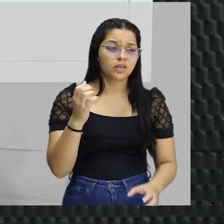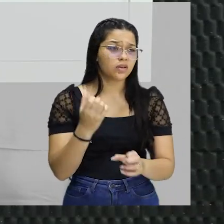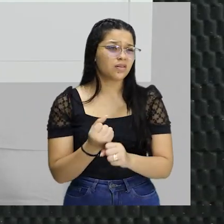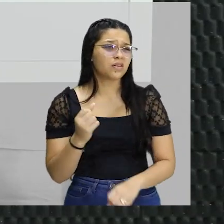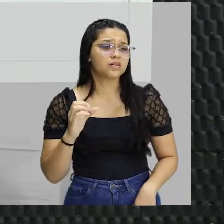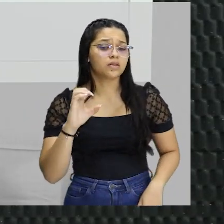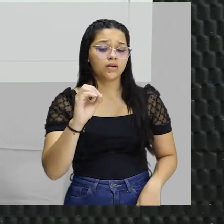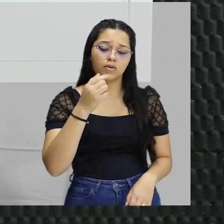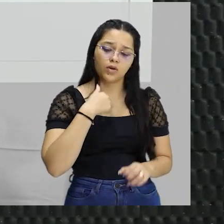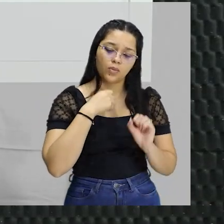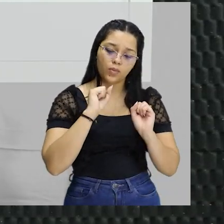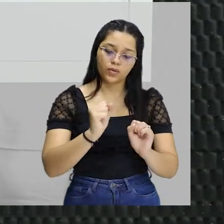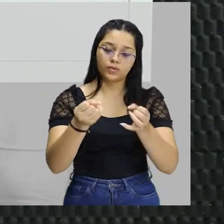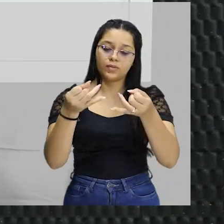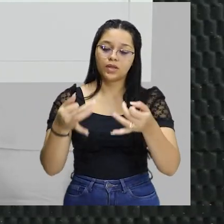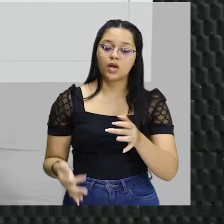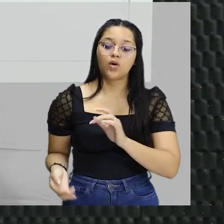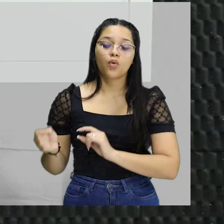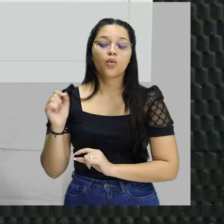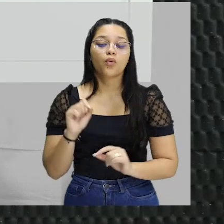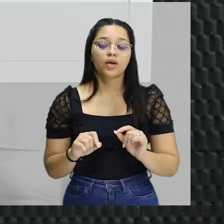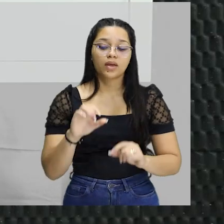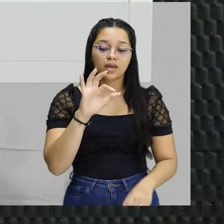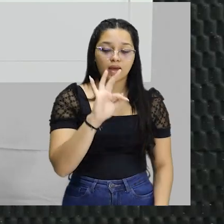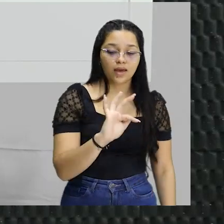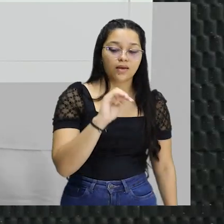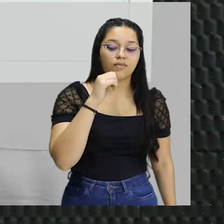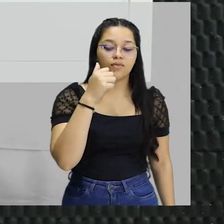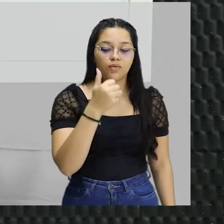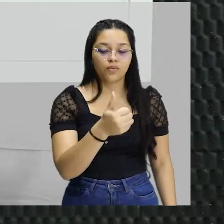seguinte, que F1